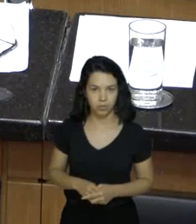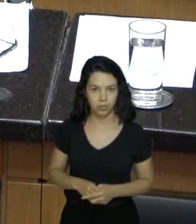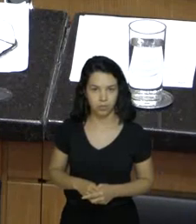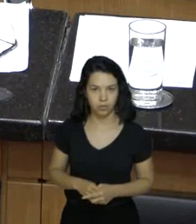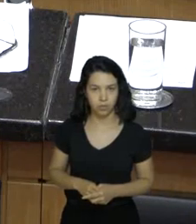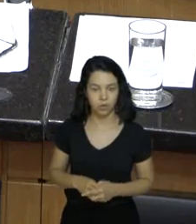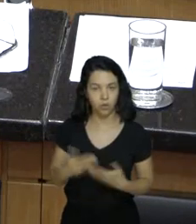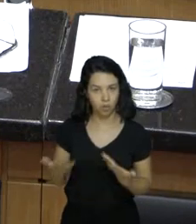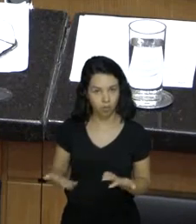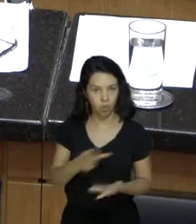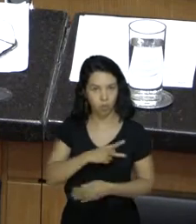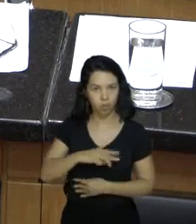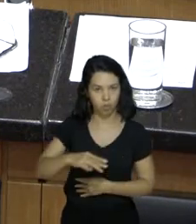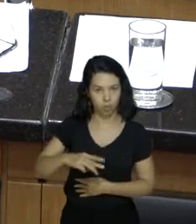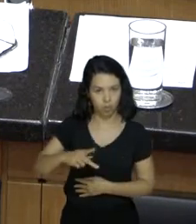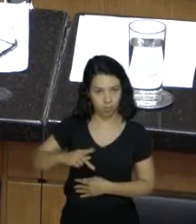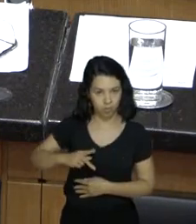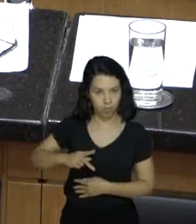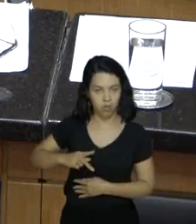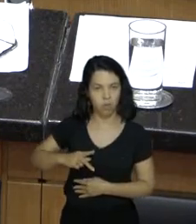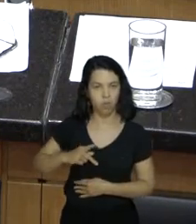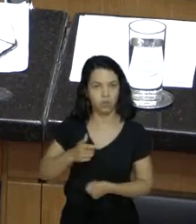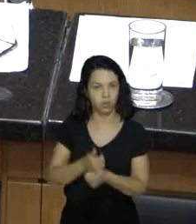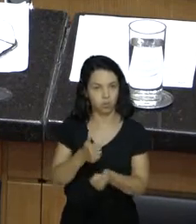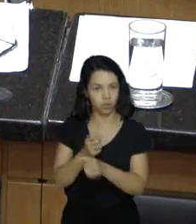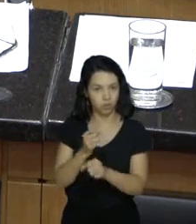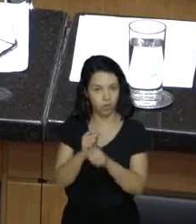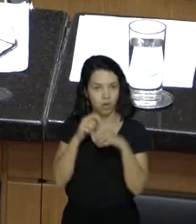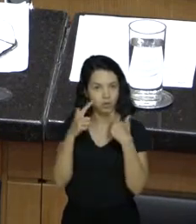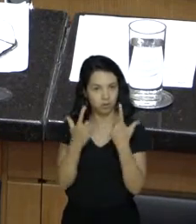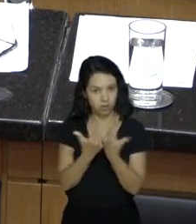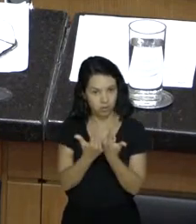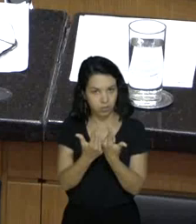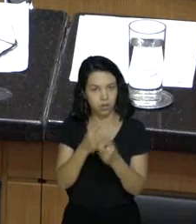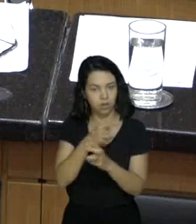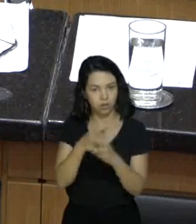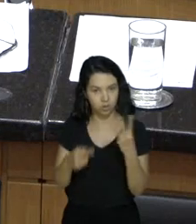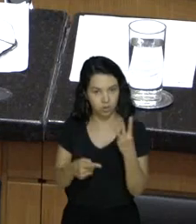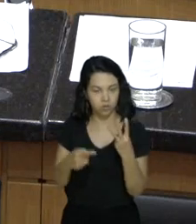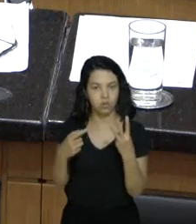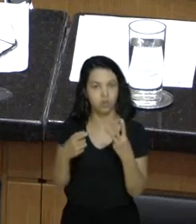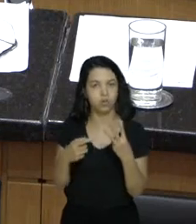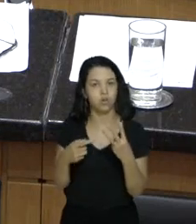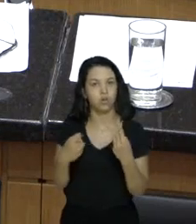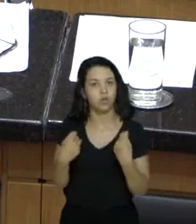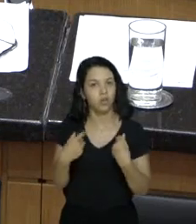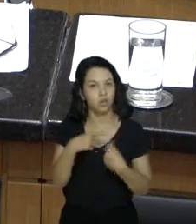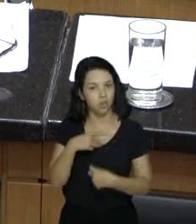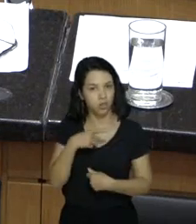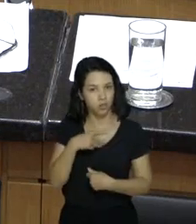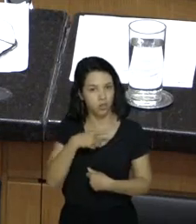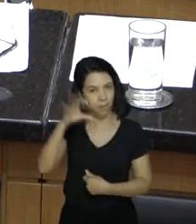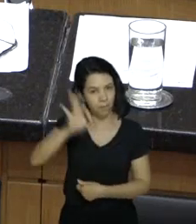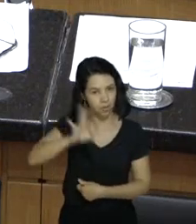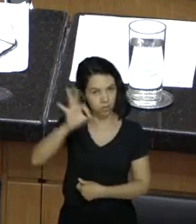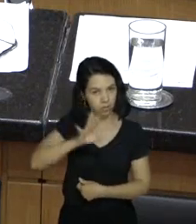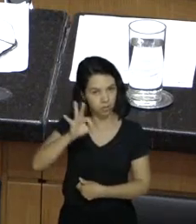o Ministério Público, o Tribunal de Contas, a Assembleia e o Tribunal de Justiça têm percentuais, recebem do